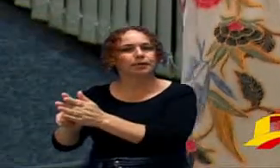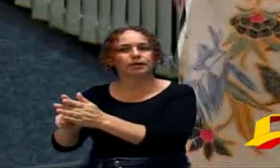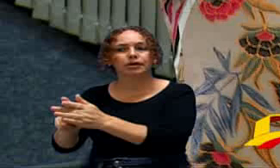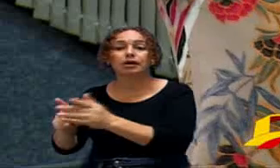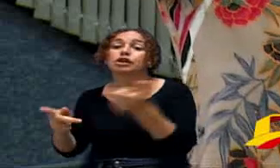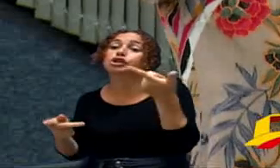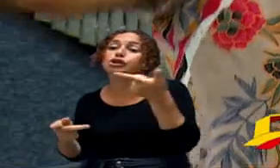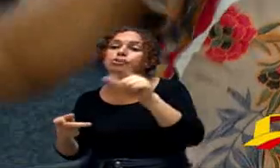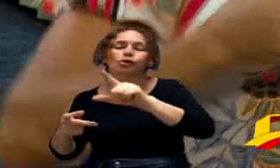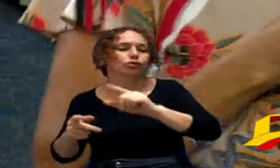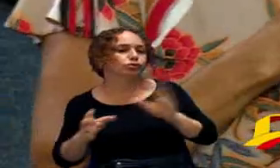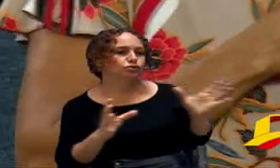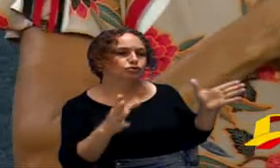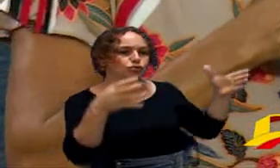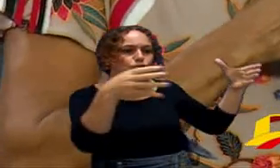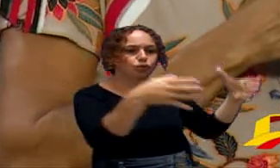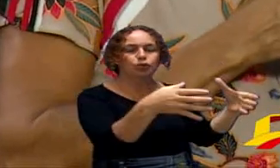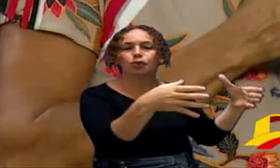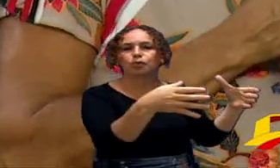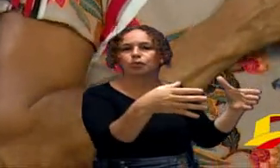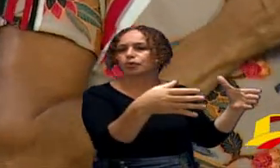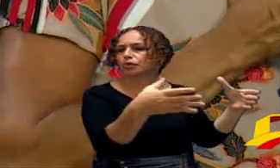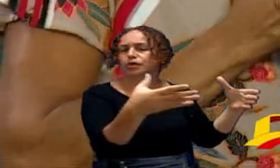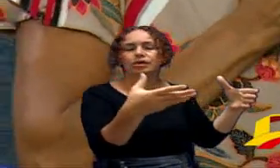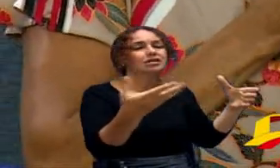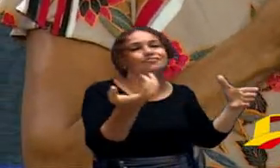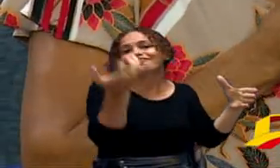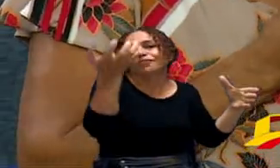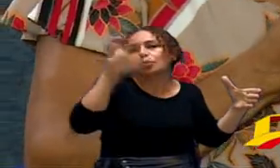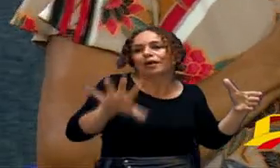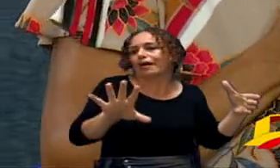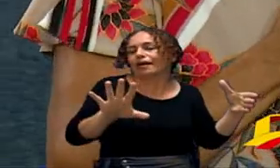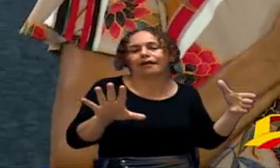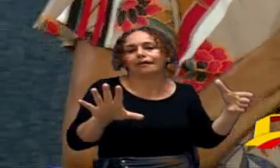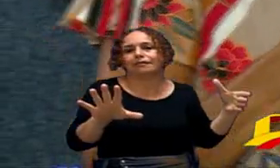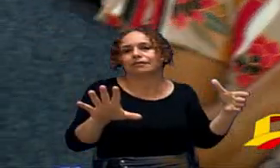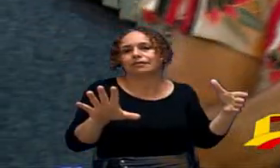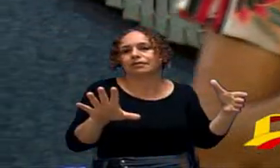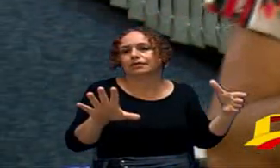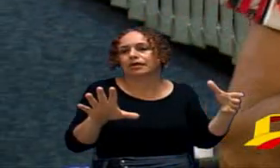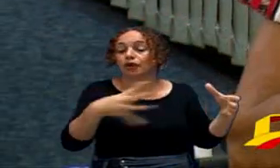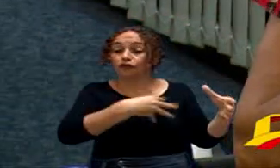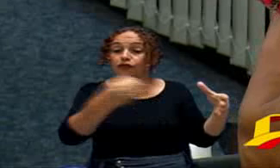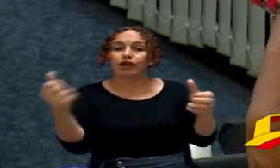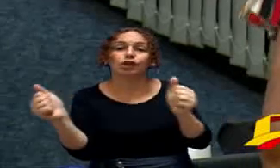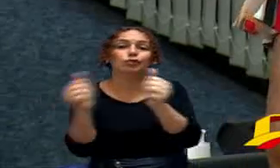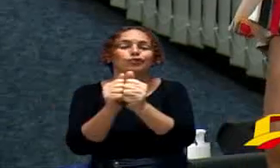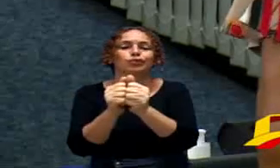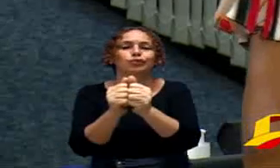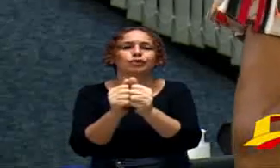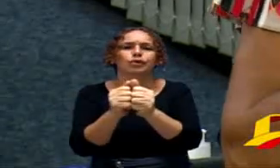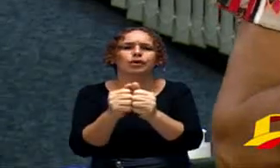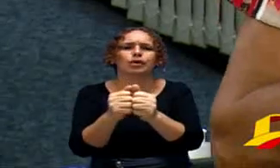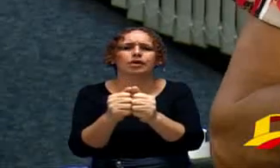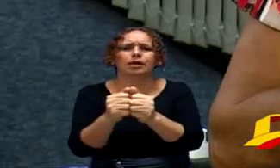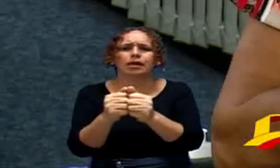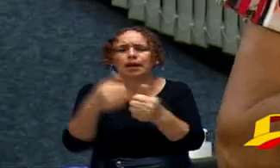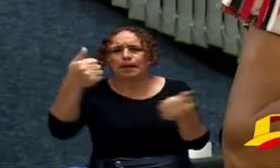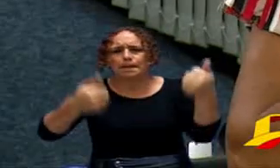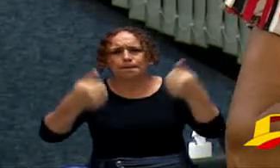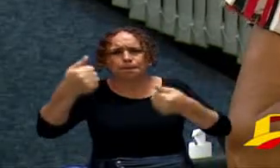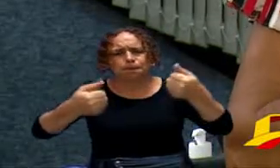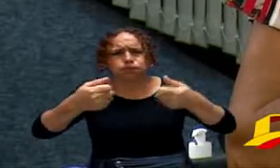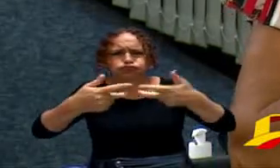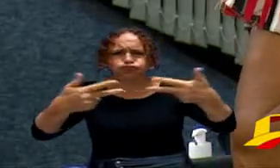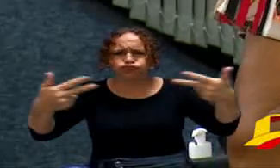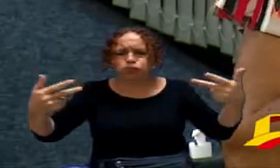que não querem ficar com os seus pais. Sim, o transporte pode causar, sim, 1h30 de